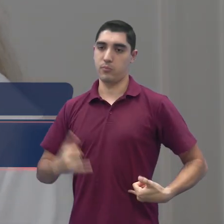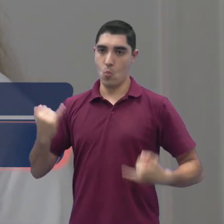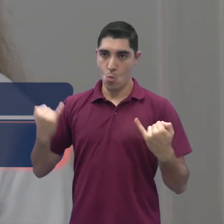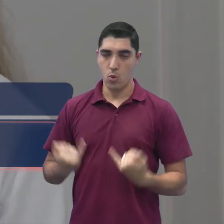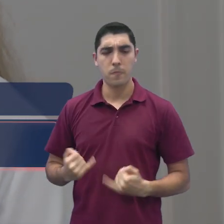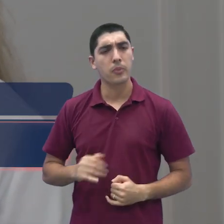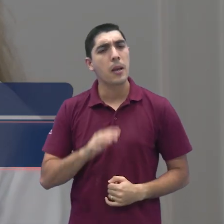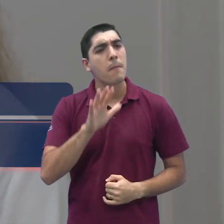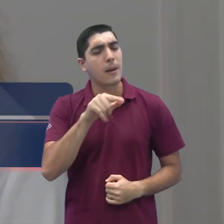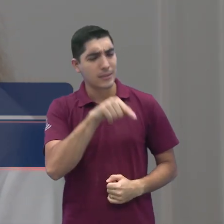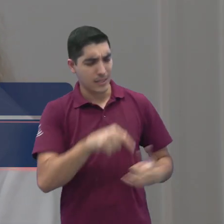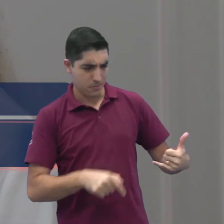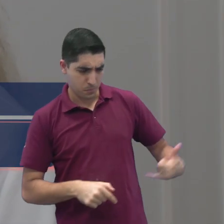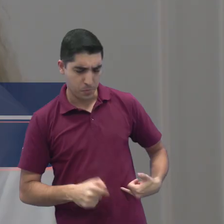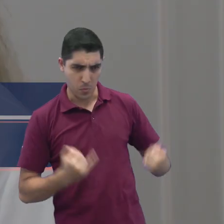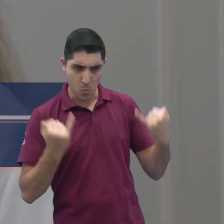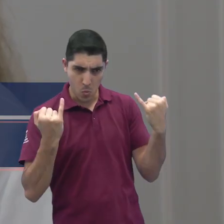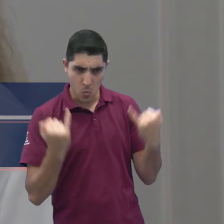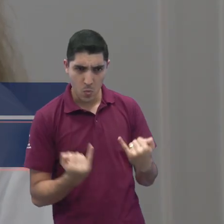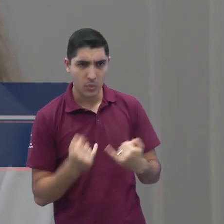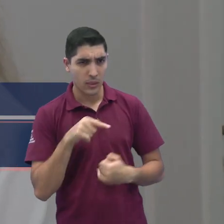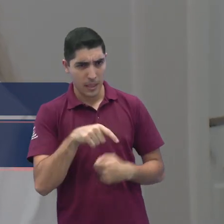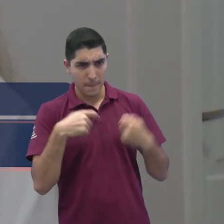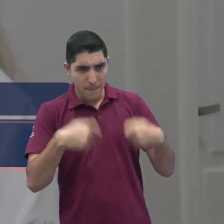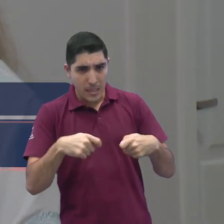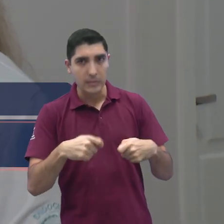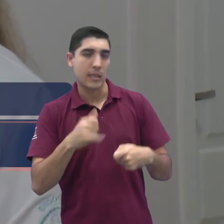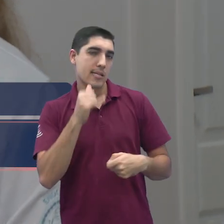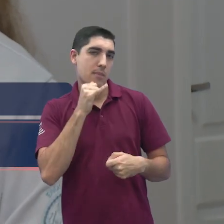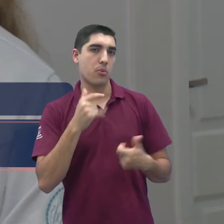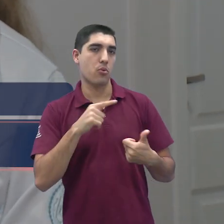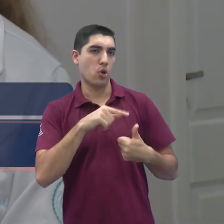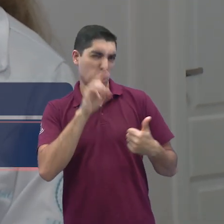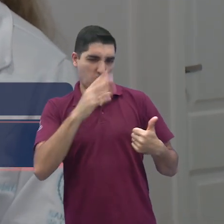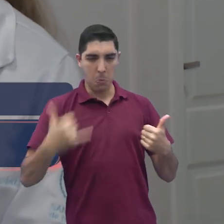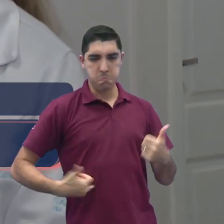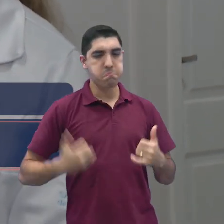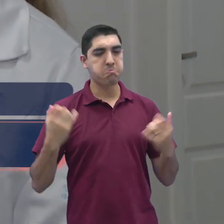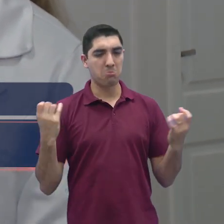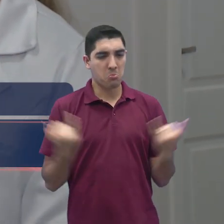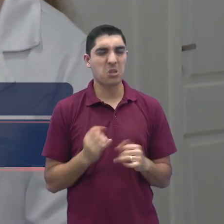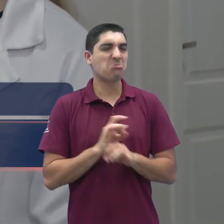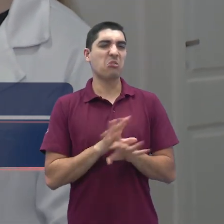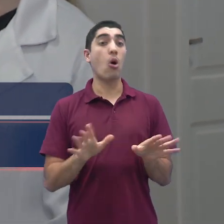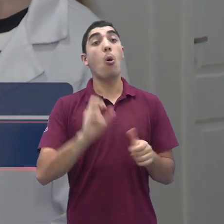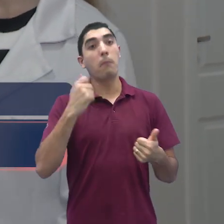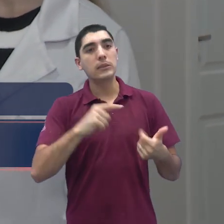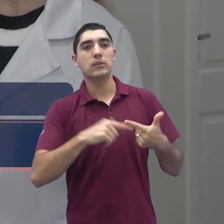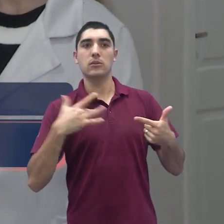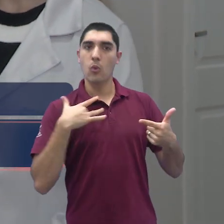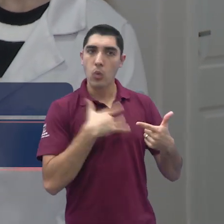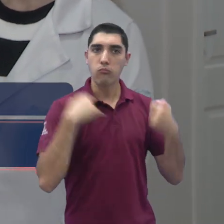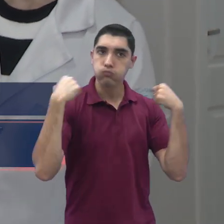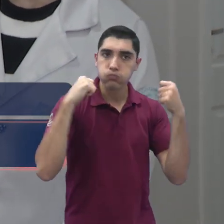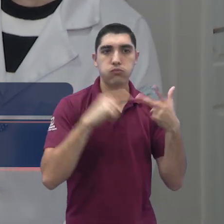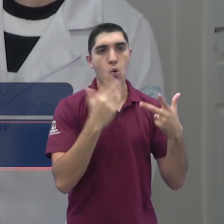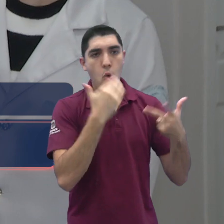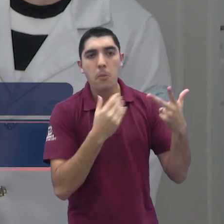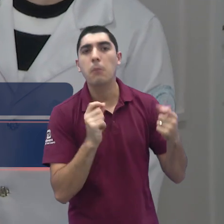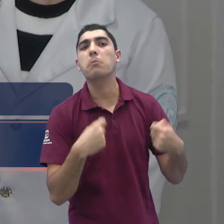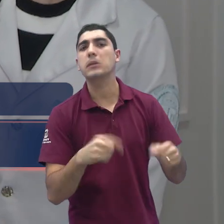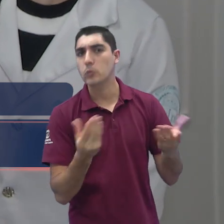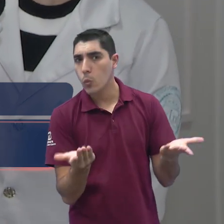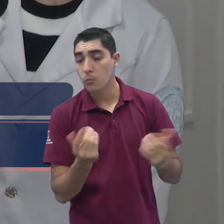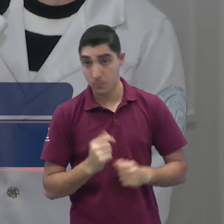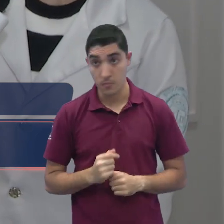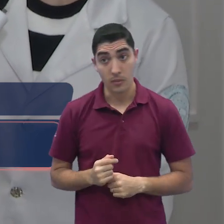Essa utilização das canetas também precisam ser associadas a novos hábitos saudáveis, acompanhamento médico? Como que isso também funciona?